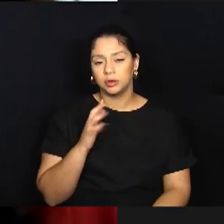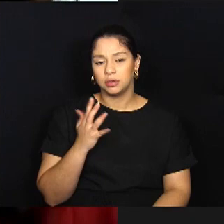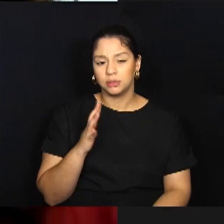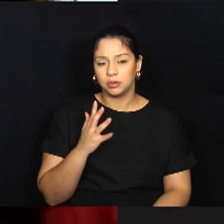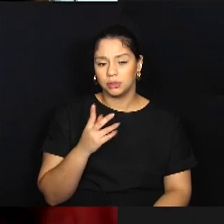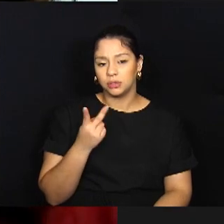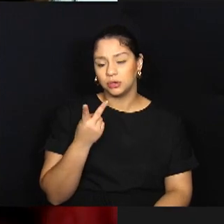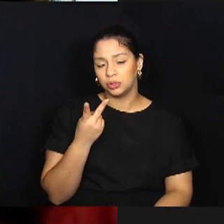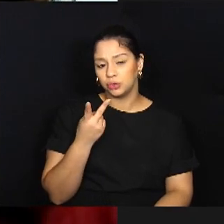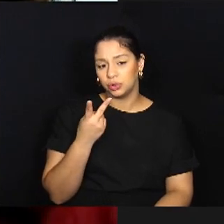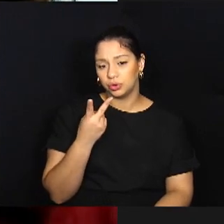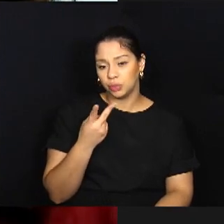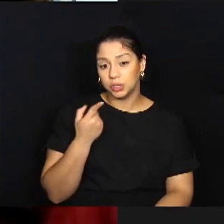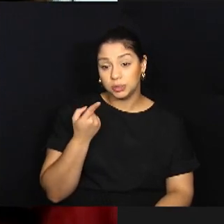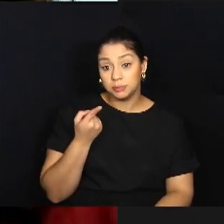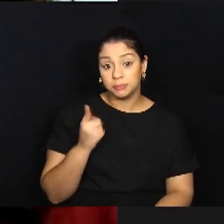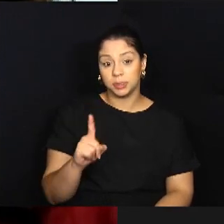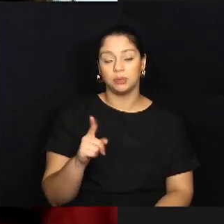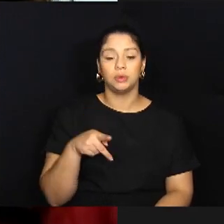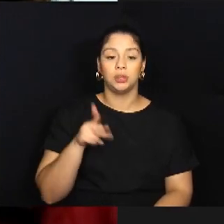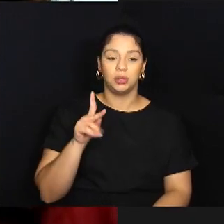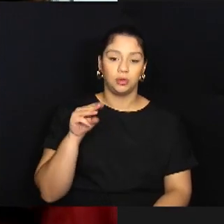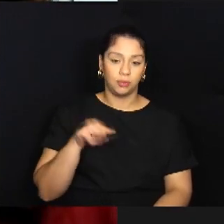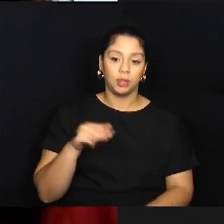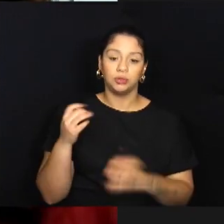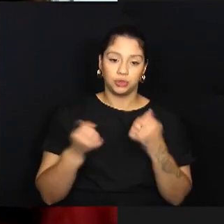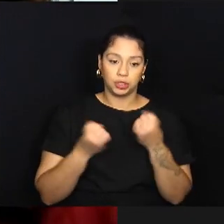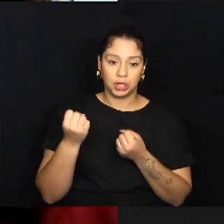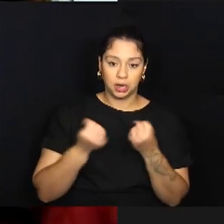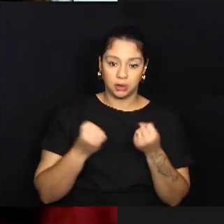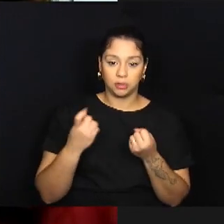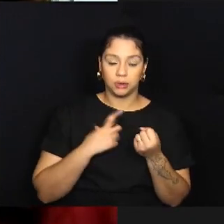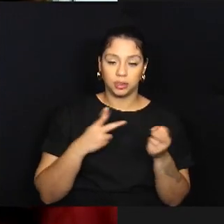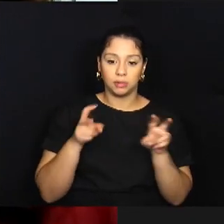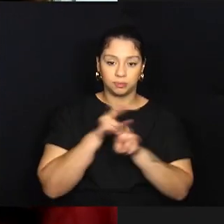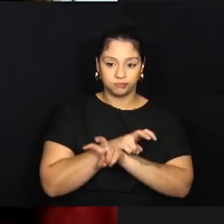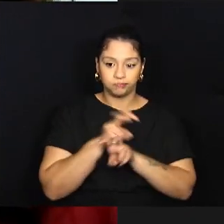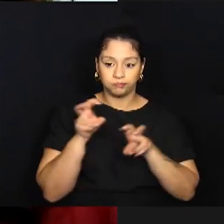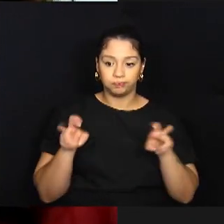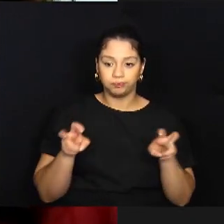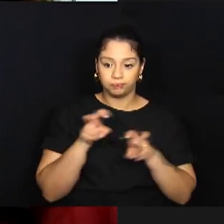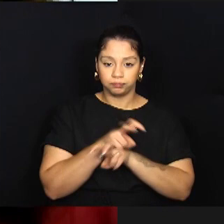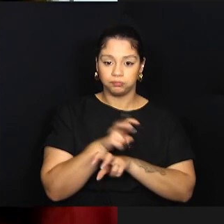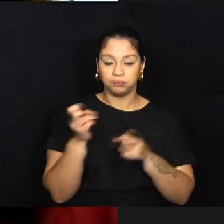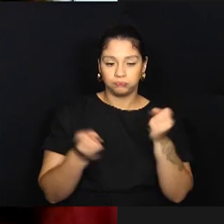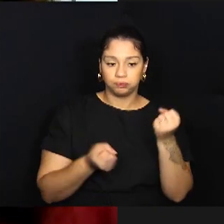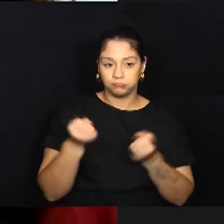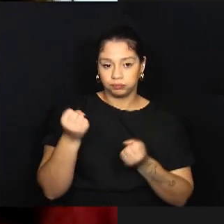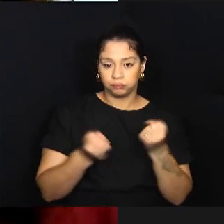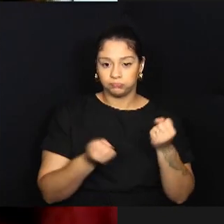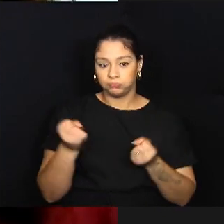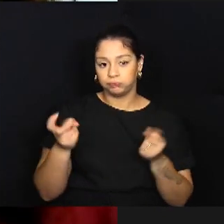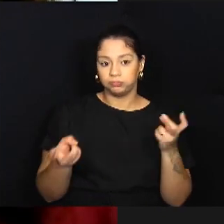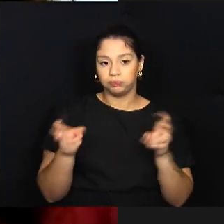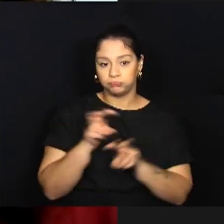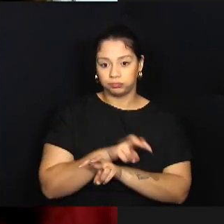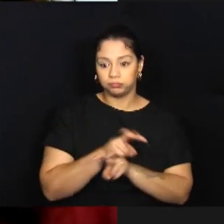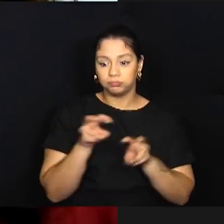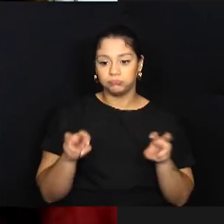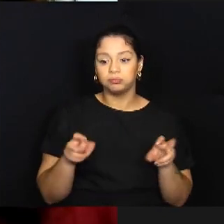de 2.500 quilômetros de carro, né, revezando na direção. Glória e eu, a gente vai